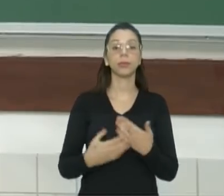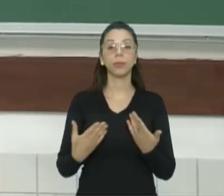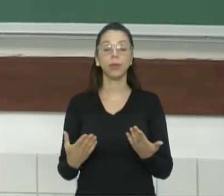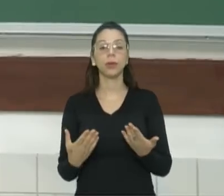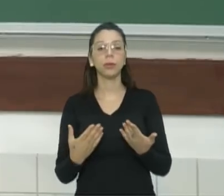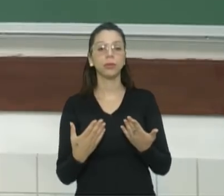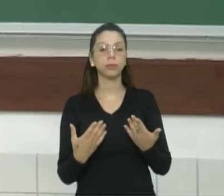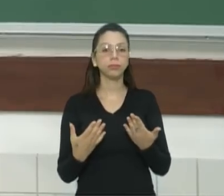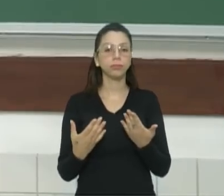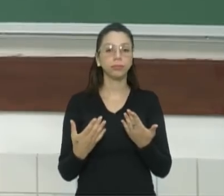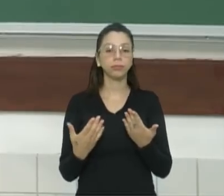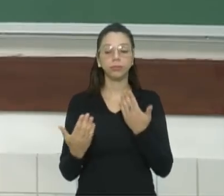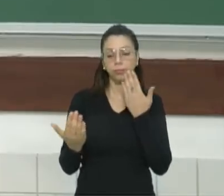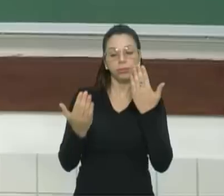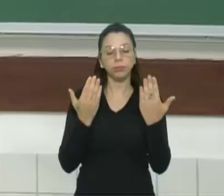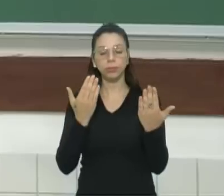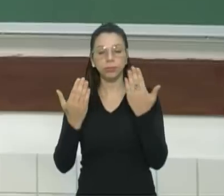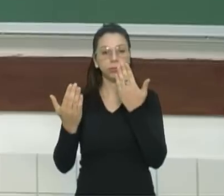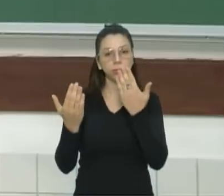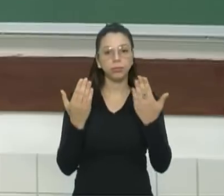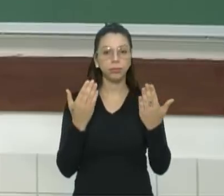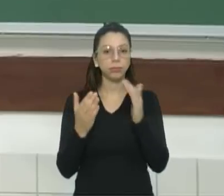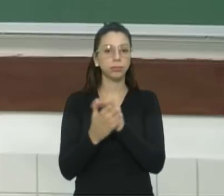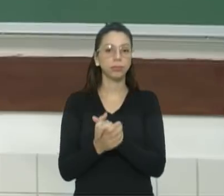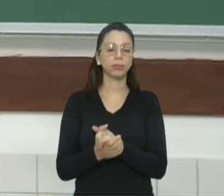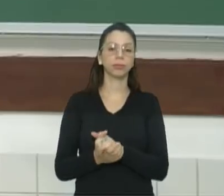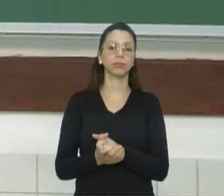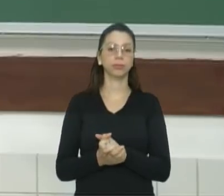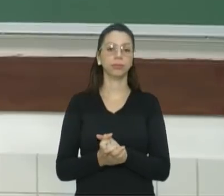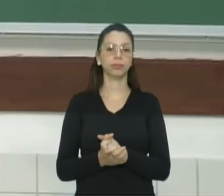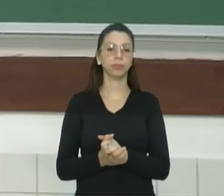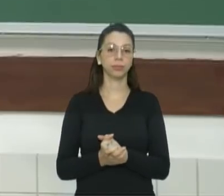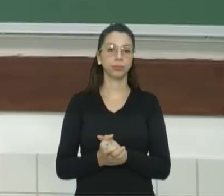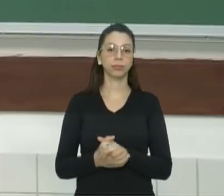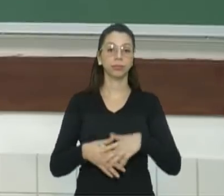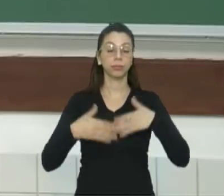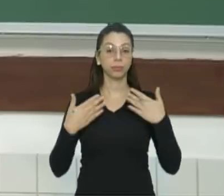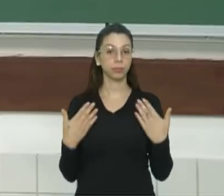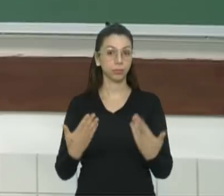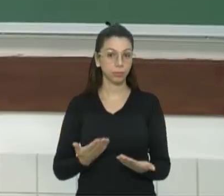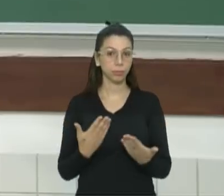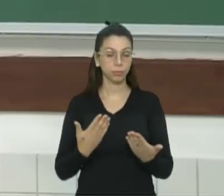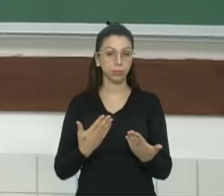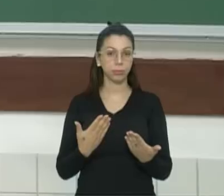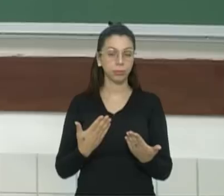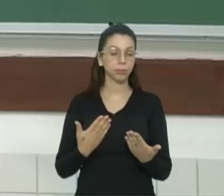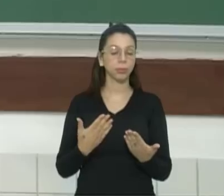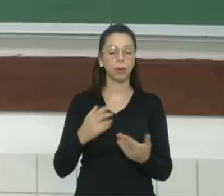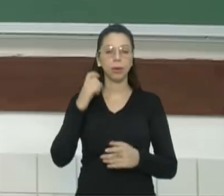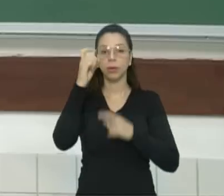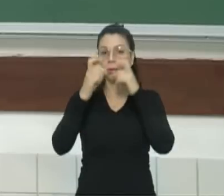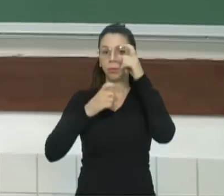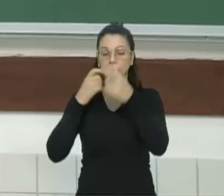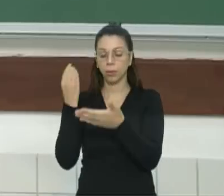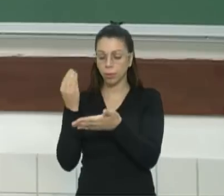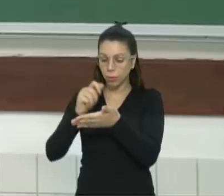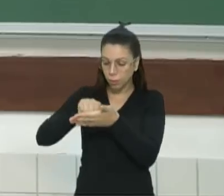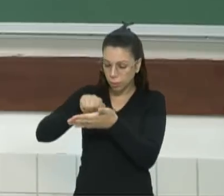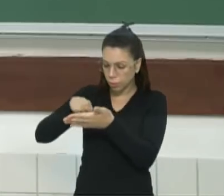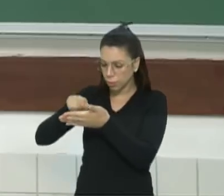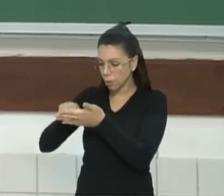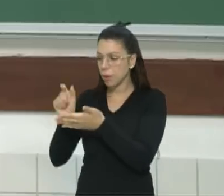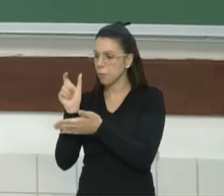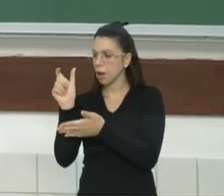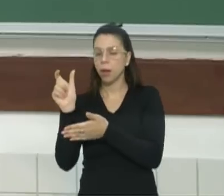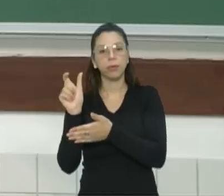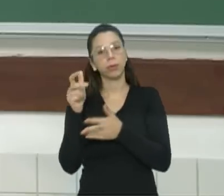a gente vai chegar a um denominador comum, né? Vamos dizer assim. Então, não se preocupe se você escreveu algumas palavras que não